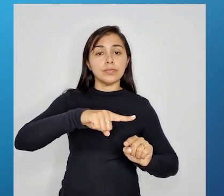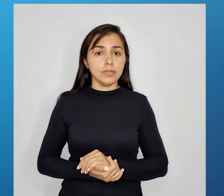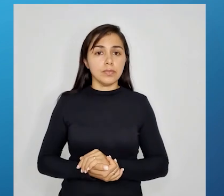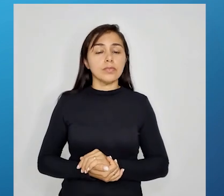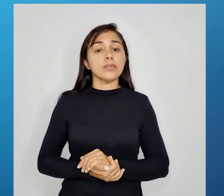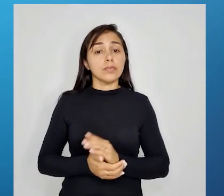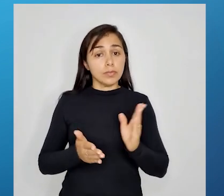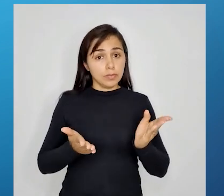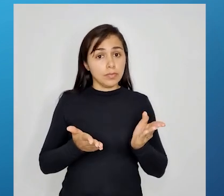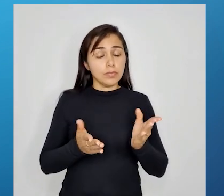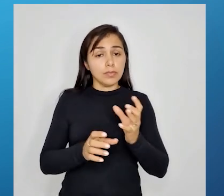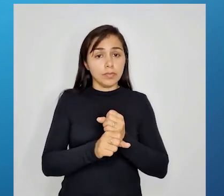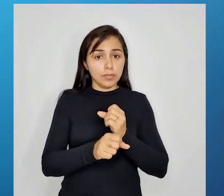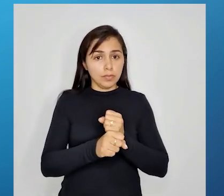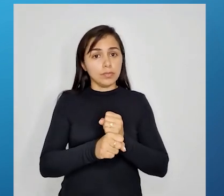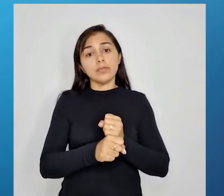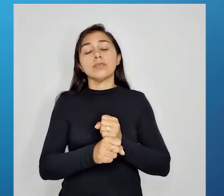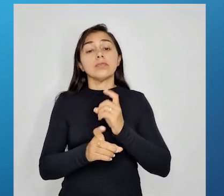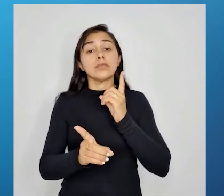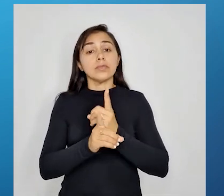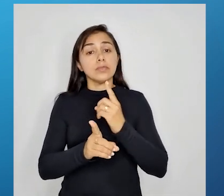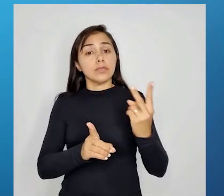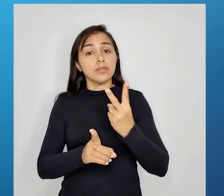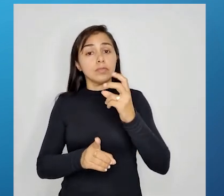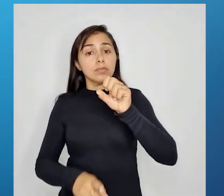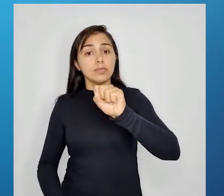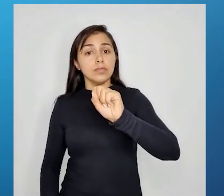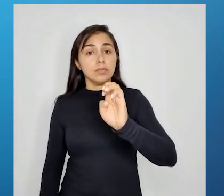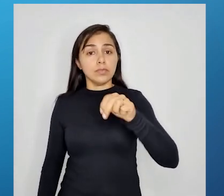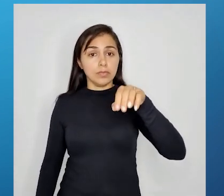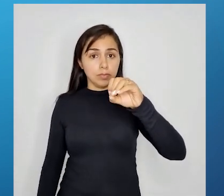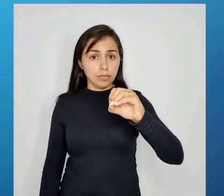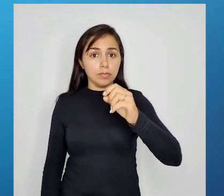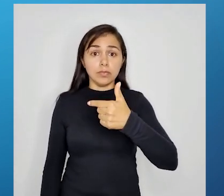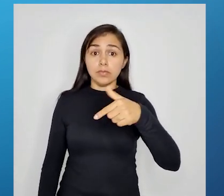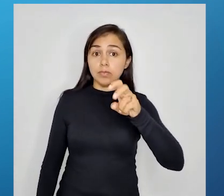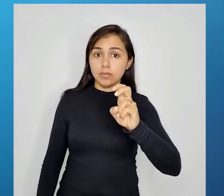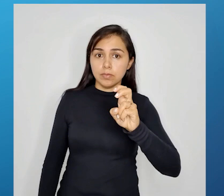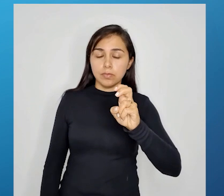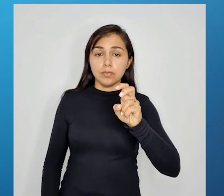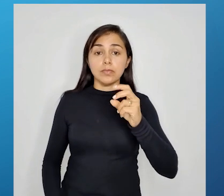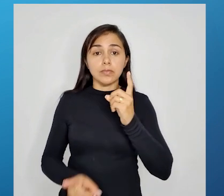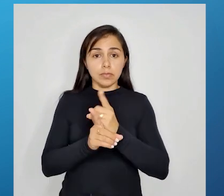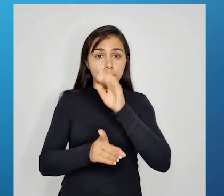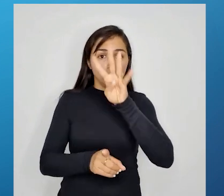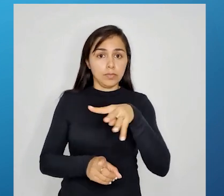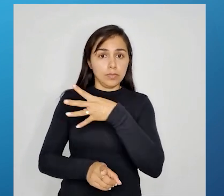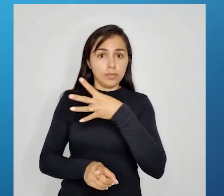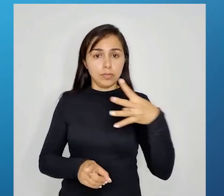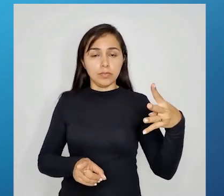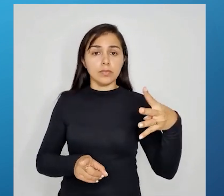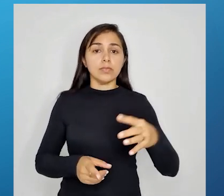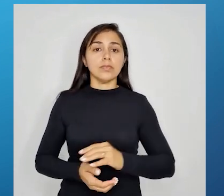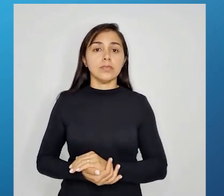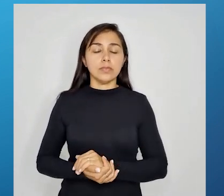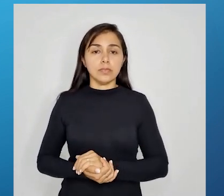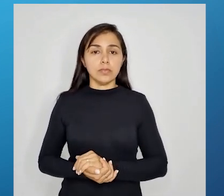na tabela, certinho? Na tabela de razões trigonométricas. Então, vamos usar aqui, ó,